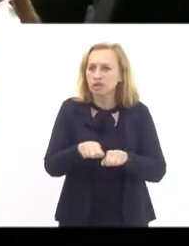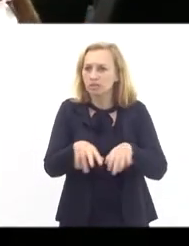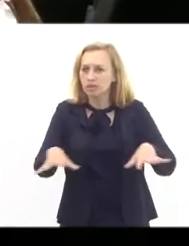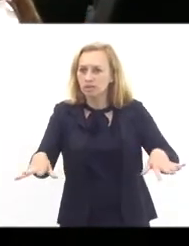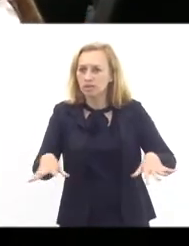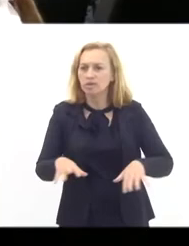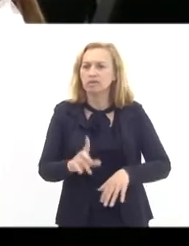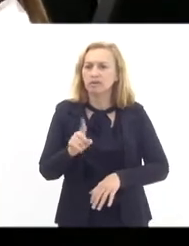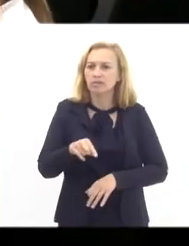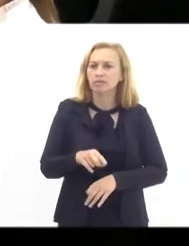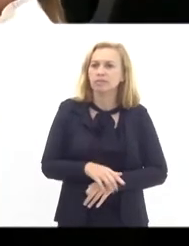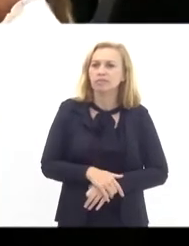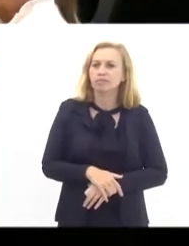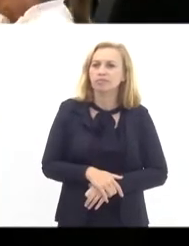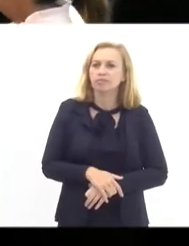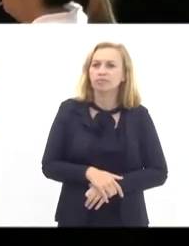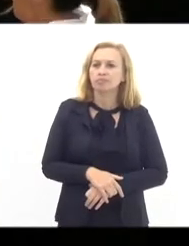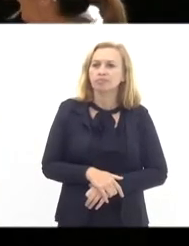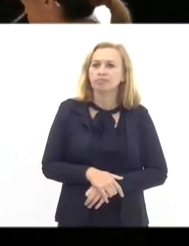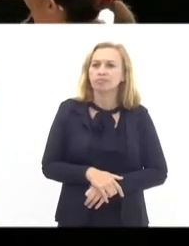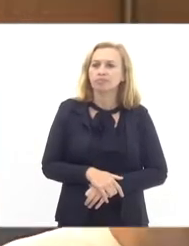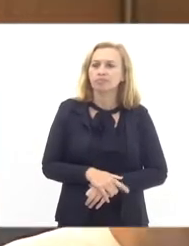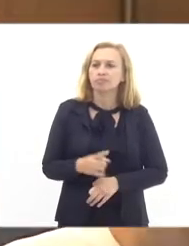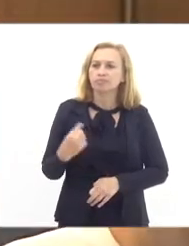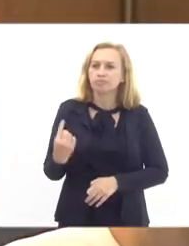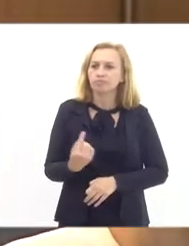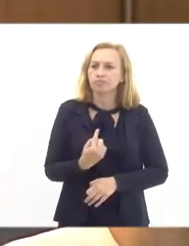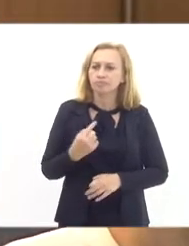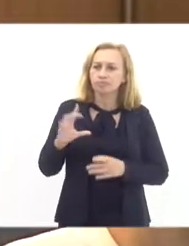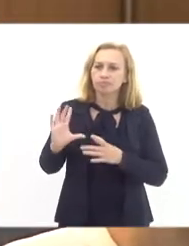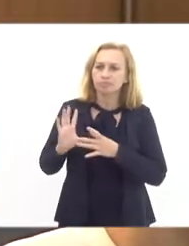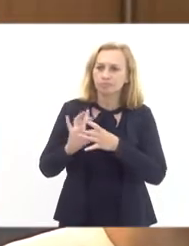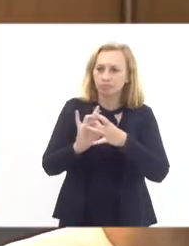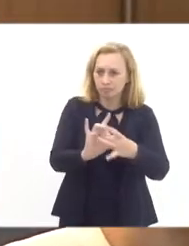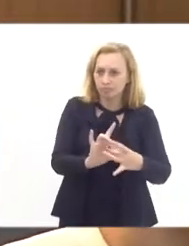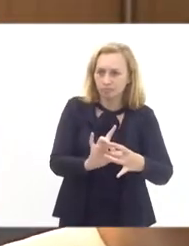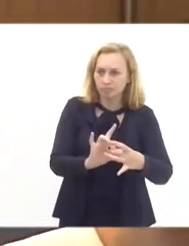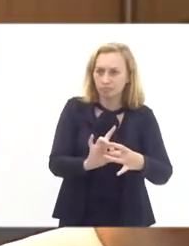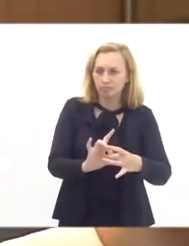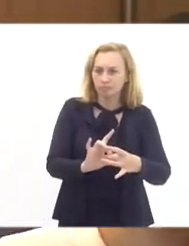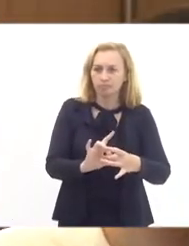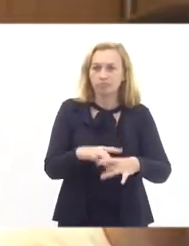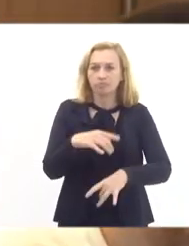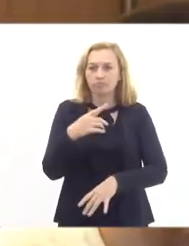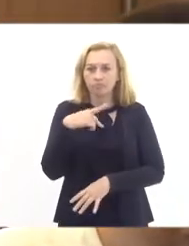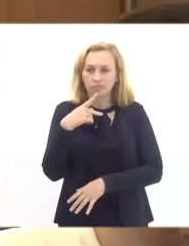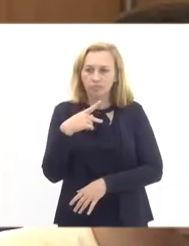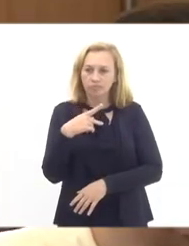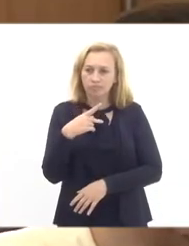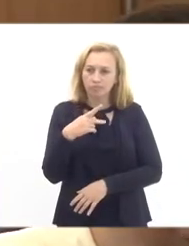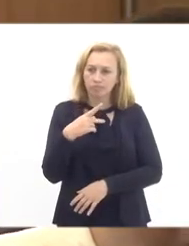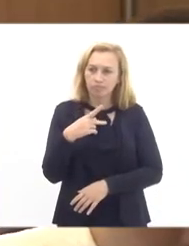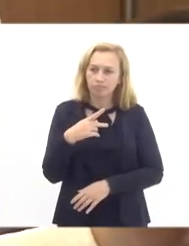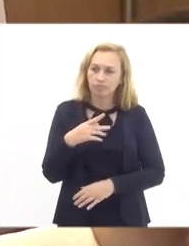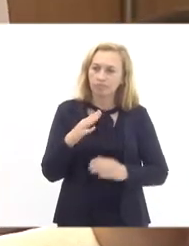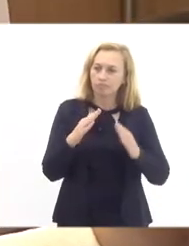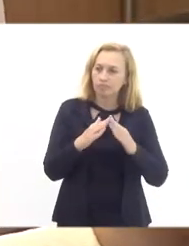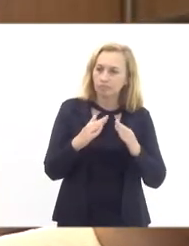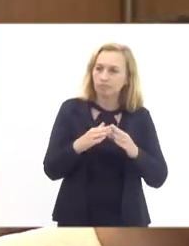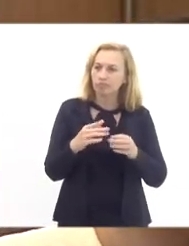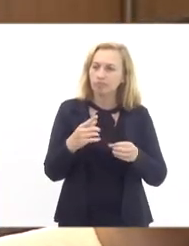né? Que nós estamos totalmente interligados. Uma coisa que eu faço no meu bairro, na minha